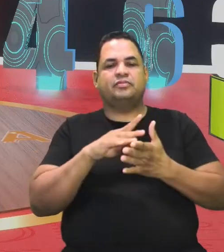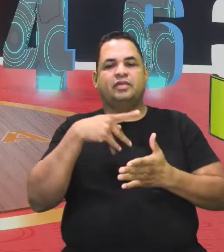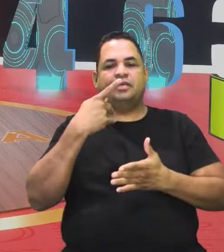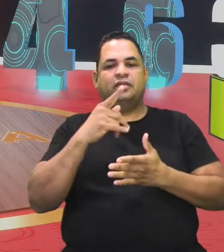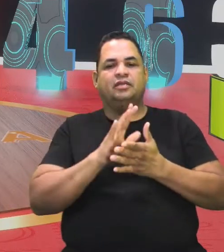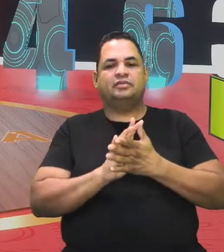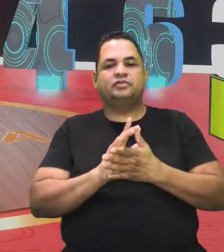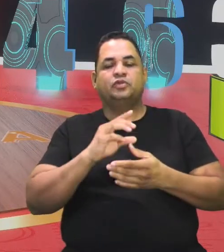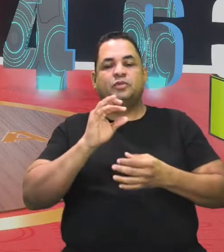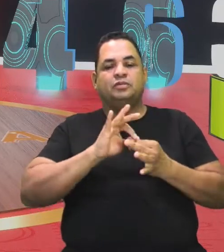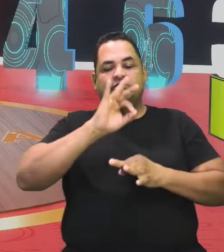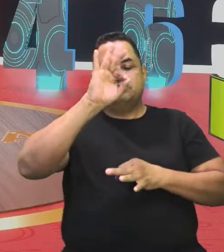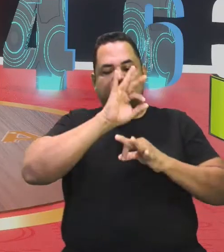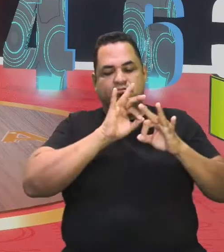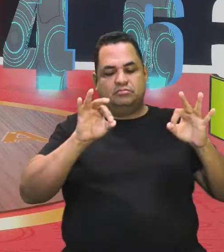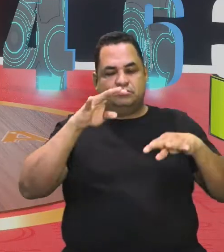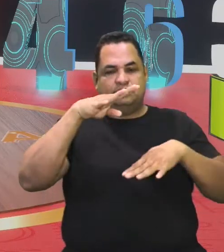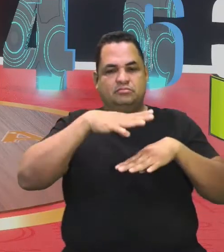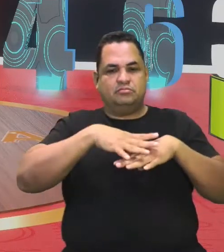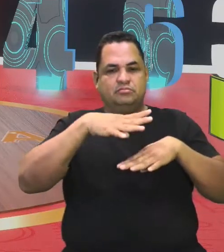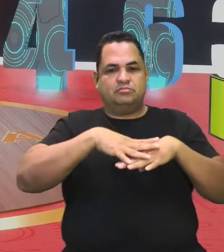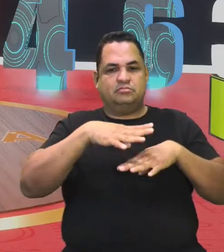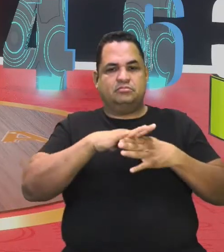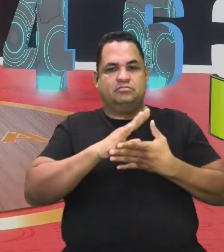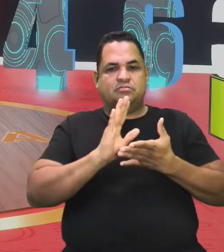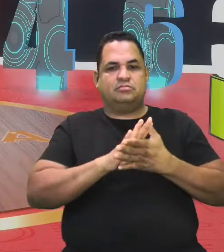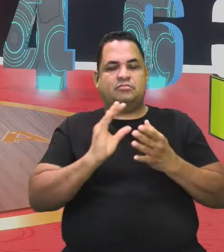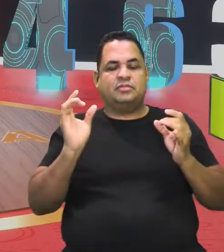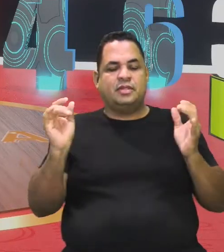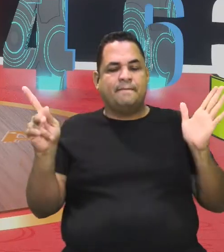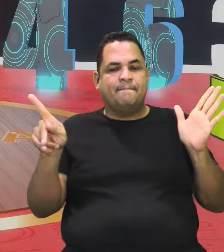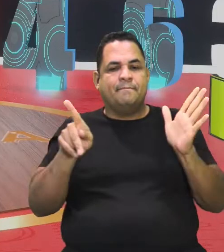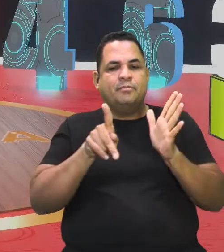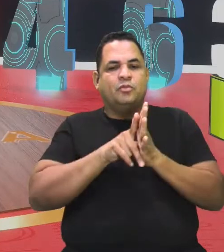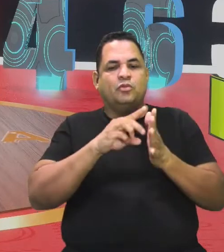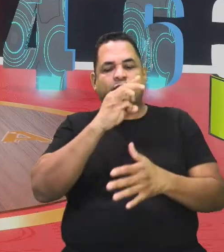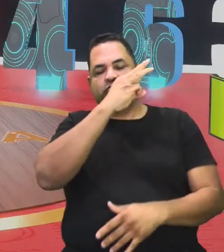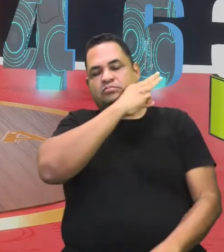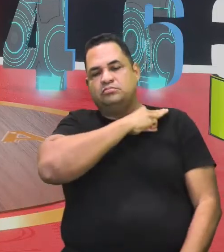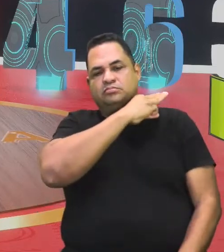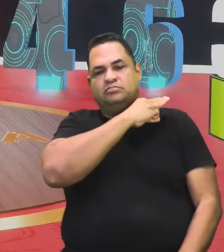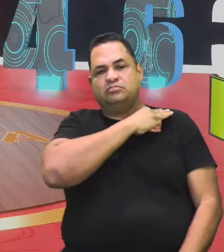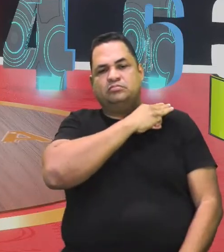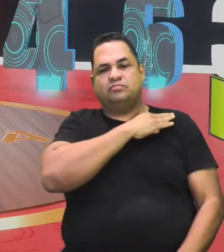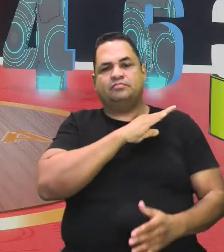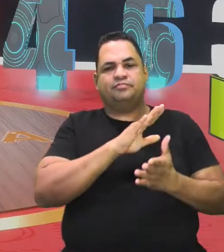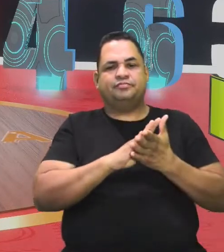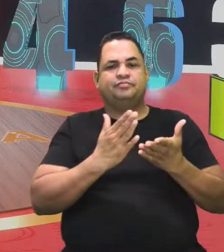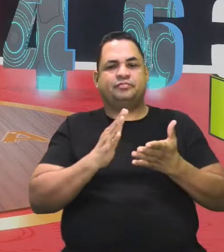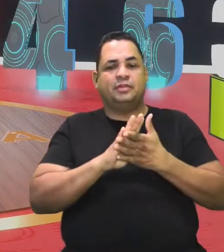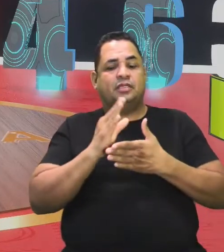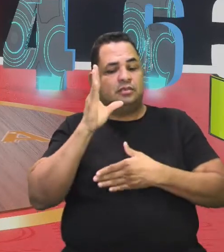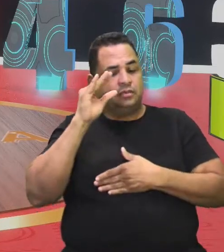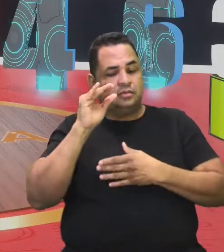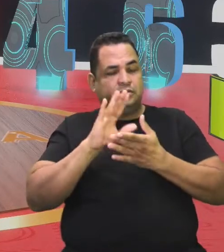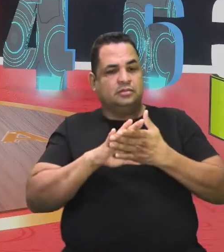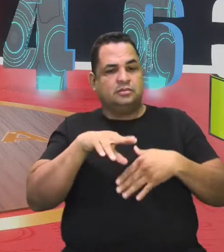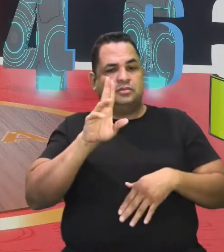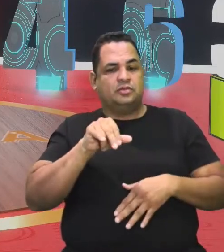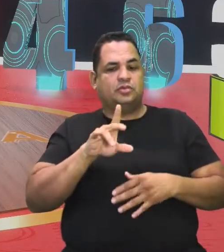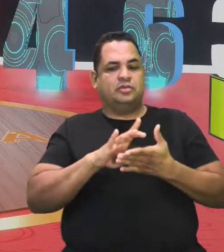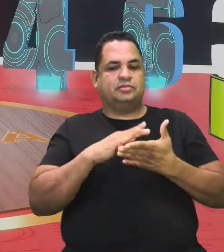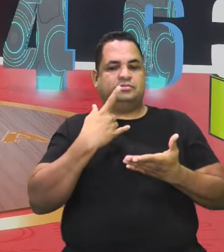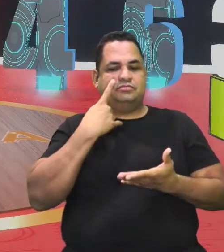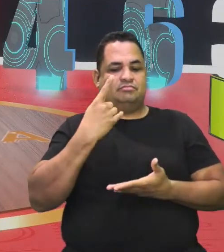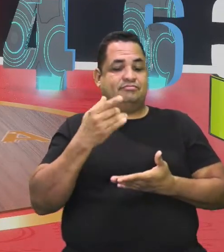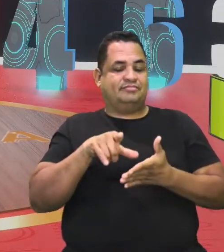Geometria. Só que agora, uma geometria especificamente do terceiro ano. Verdade. E é até interessante. Nunca porque, se viu nada